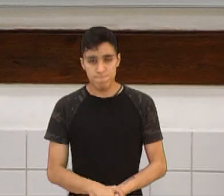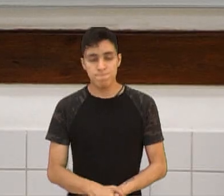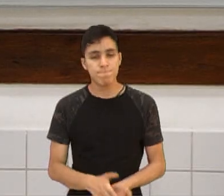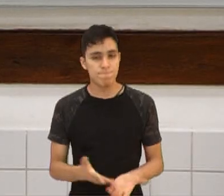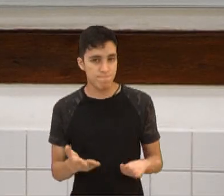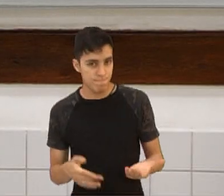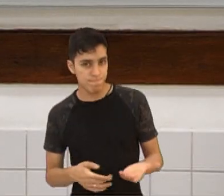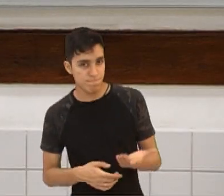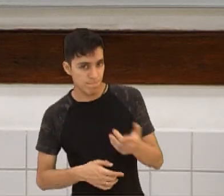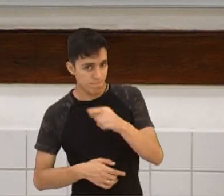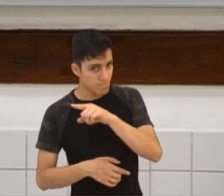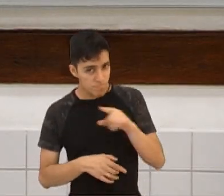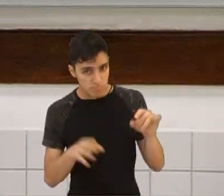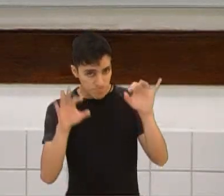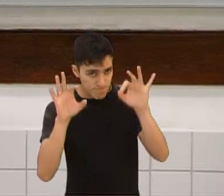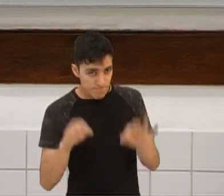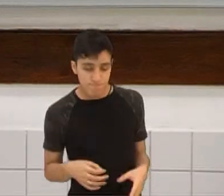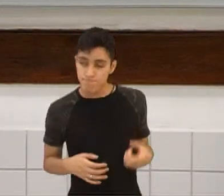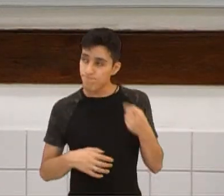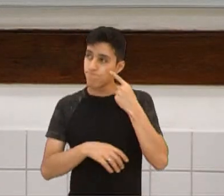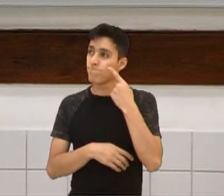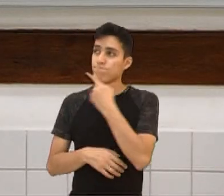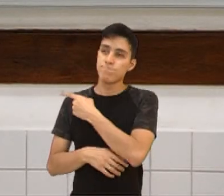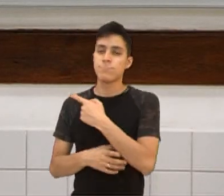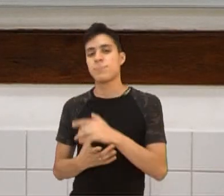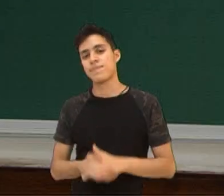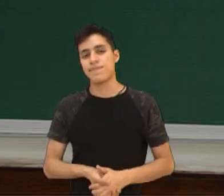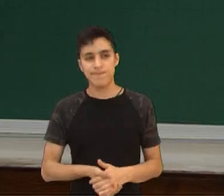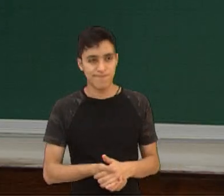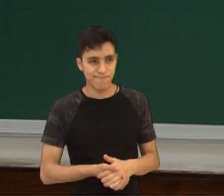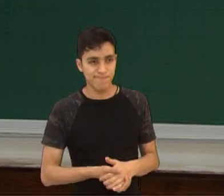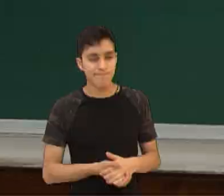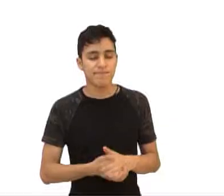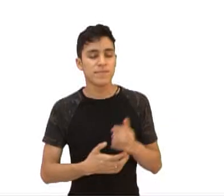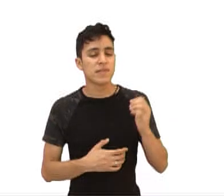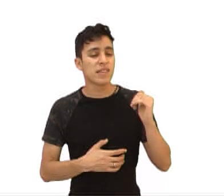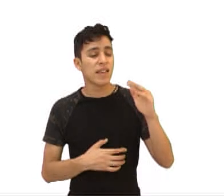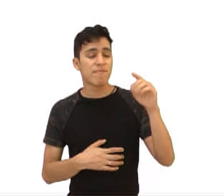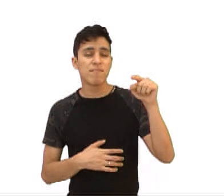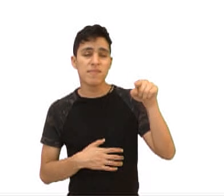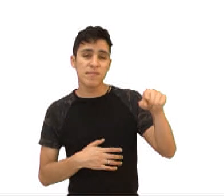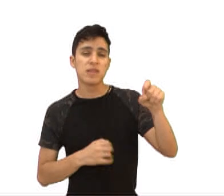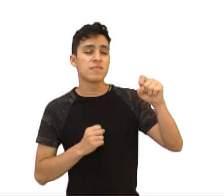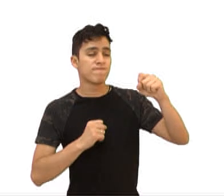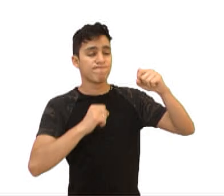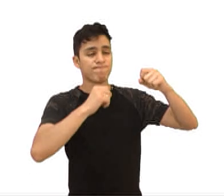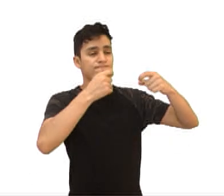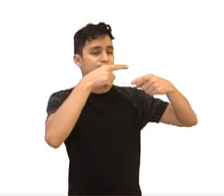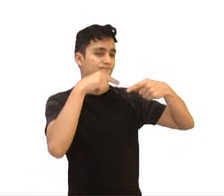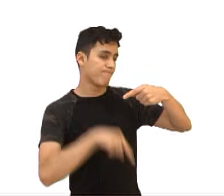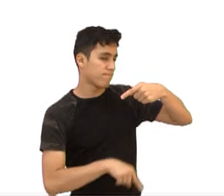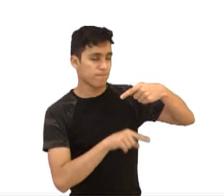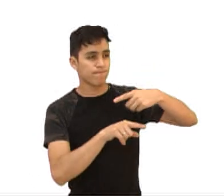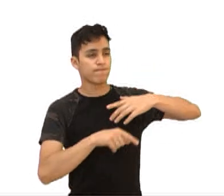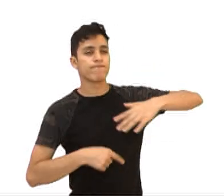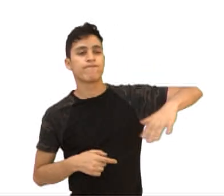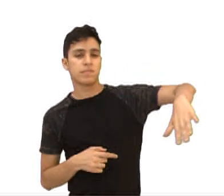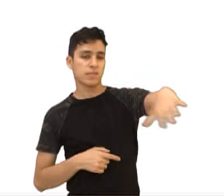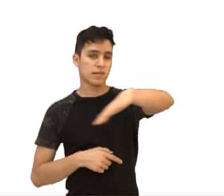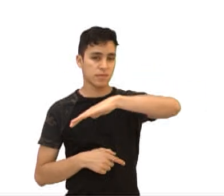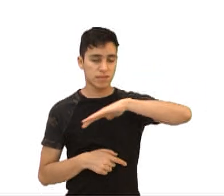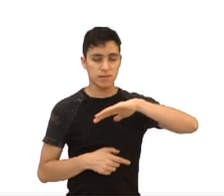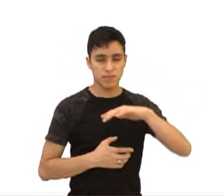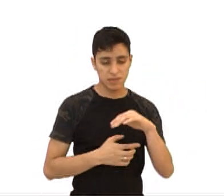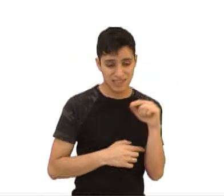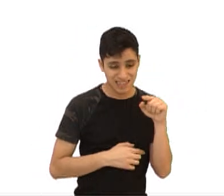E aí, será que você acertou? Vamos ver aqui? Olha só. É mais vulnerável a desequilíbrios em seu ambiente que seus congêneres. Por quê? Veja só,